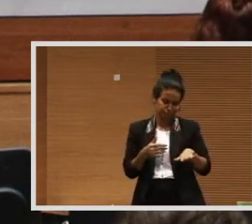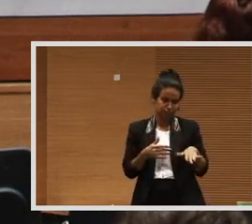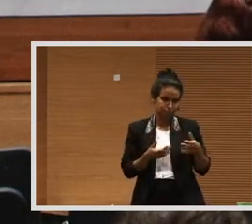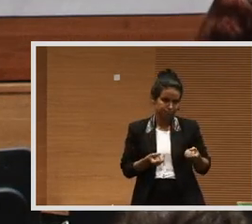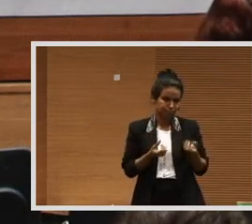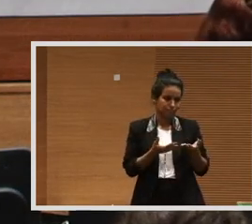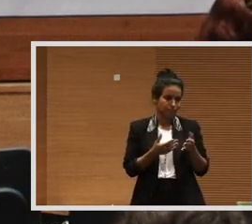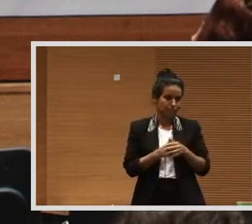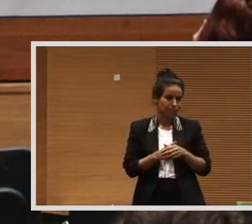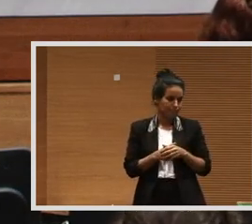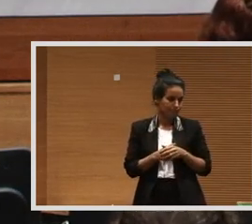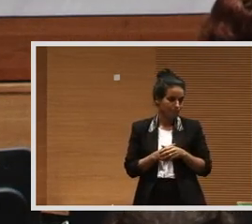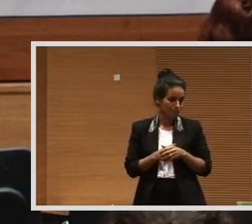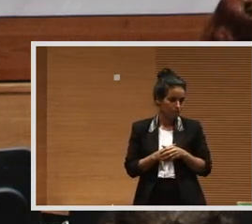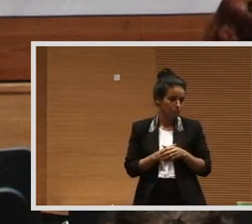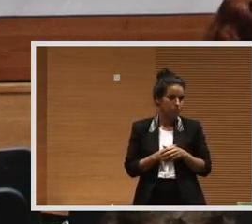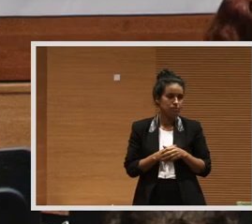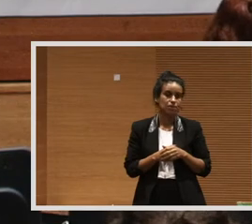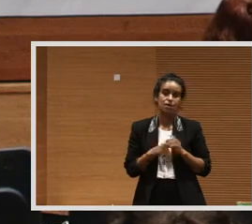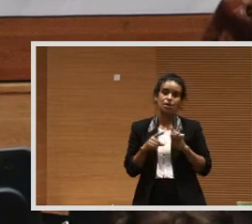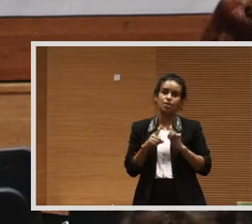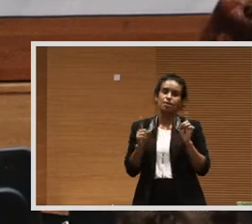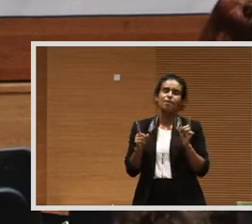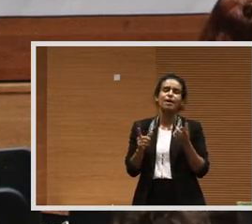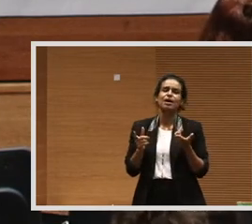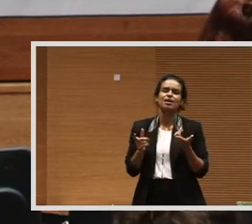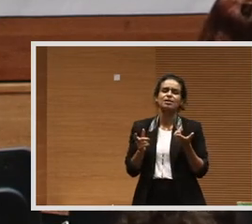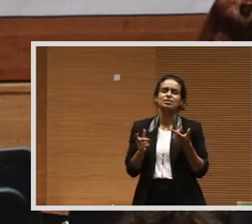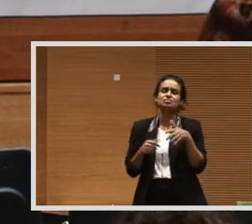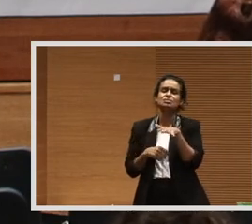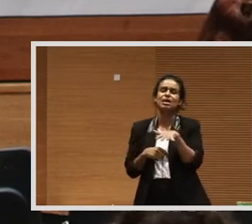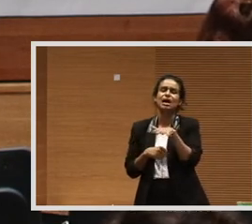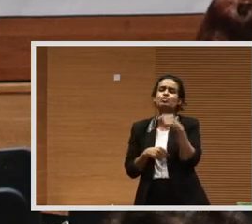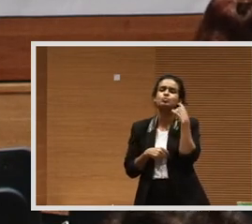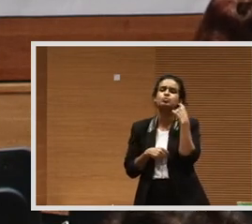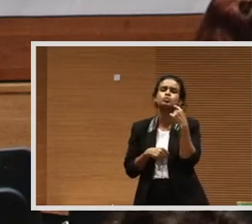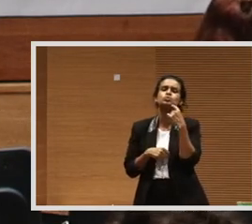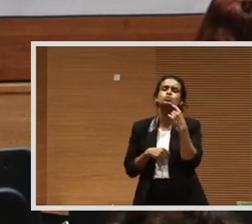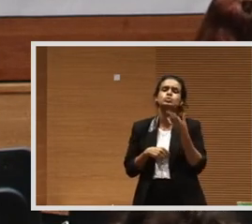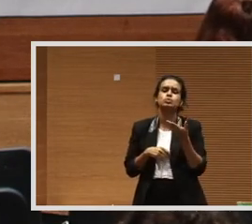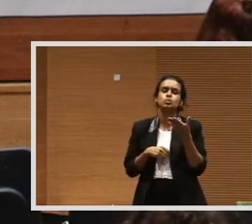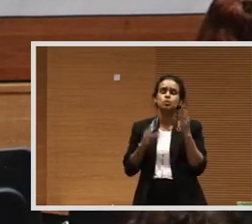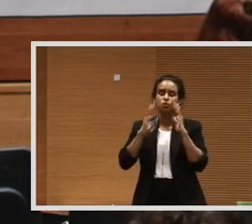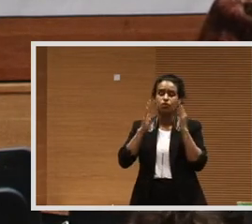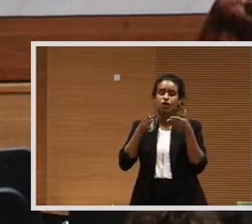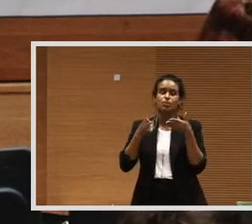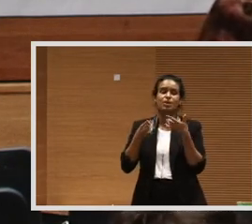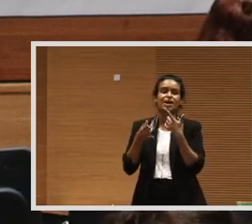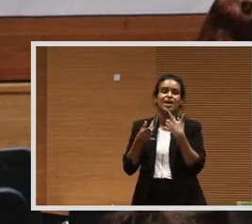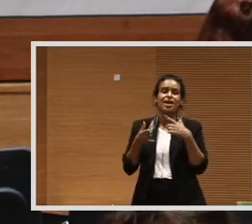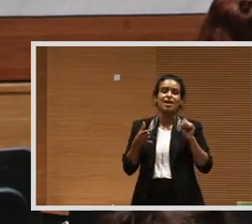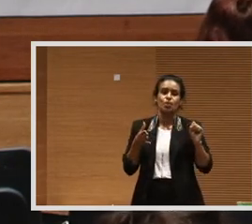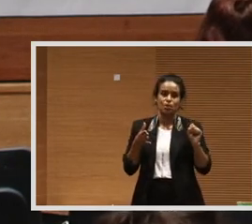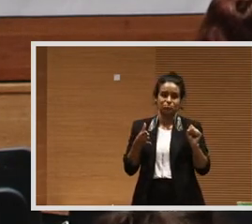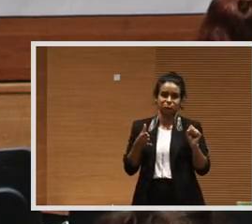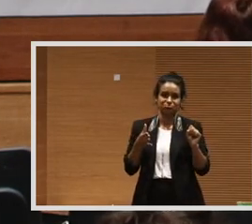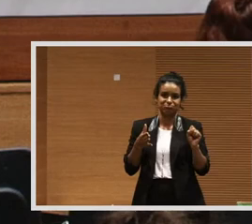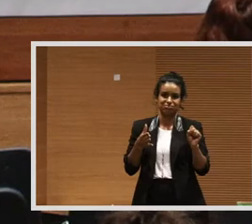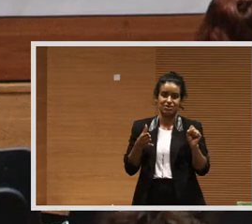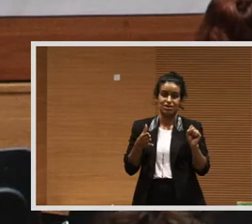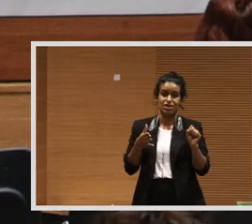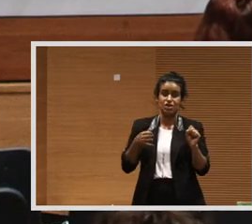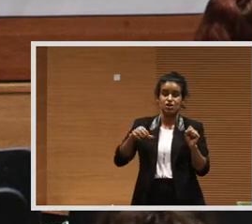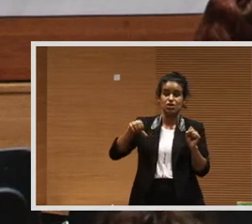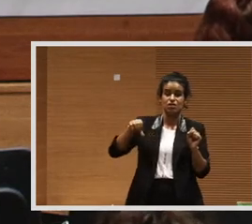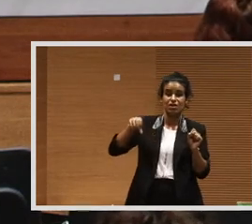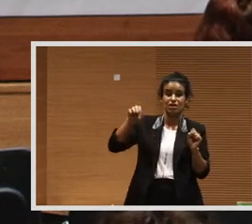mas aí essa parte dos surdos, especificamente, porque se trata de língua. E a maioria dos surdos, 90%